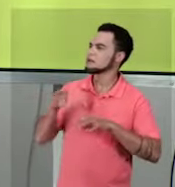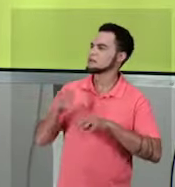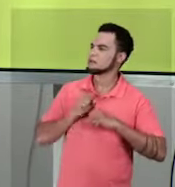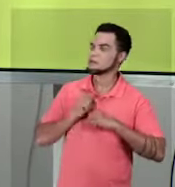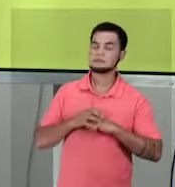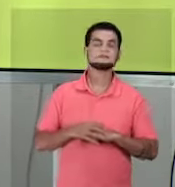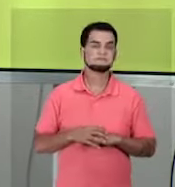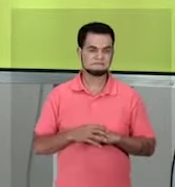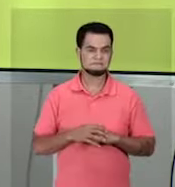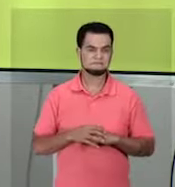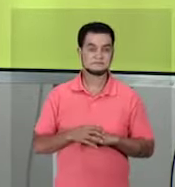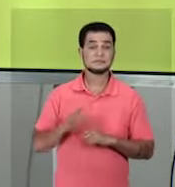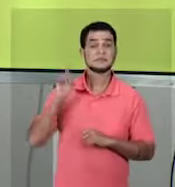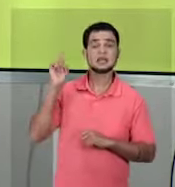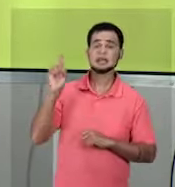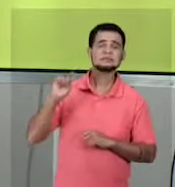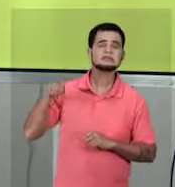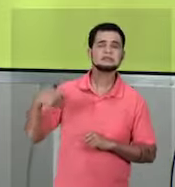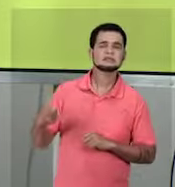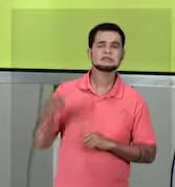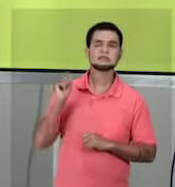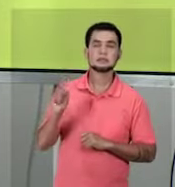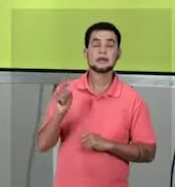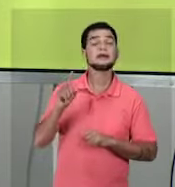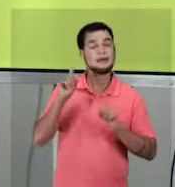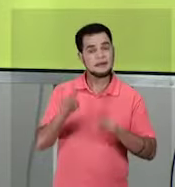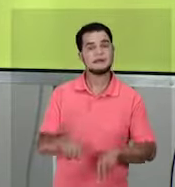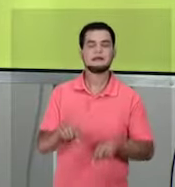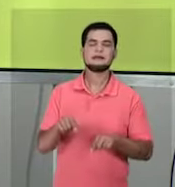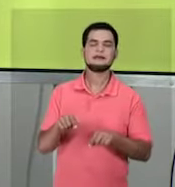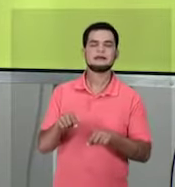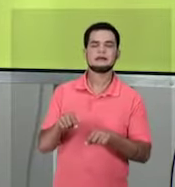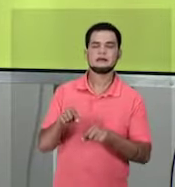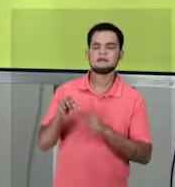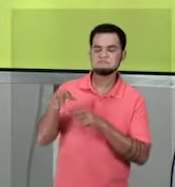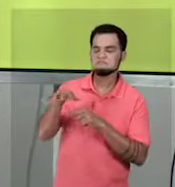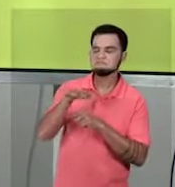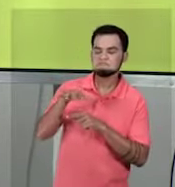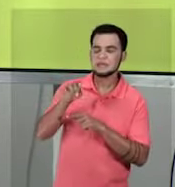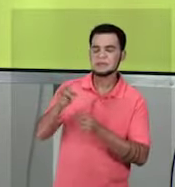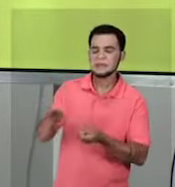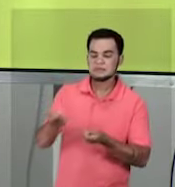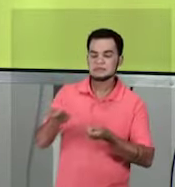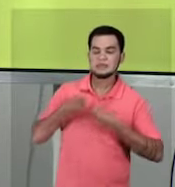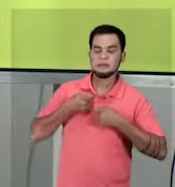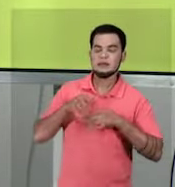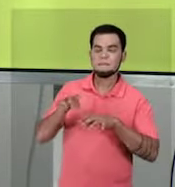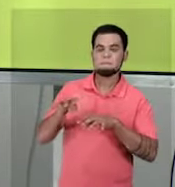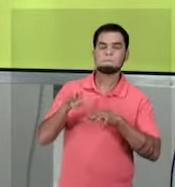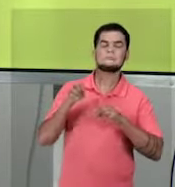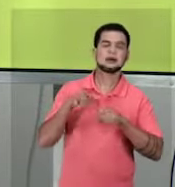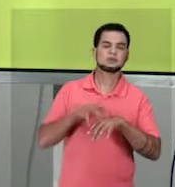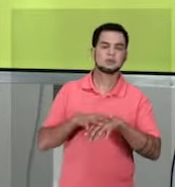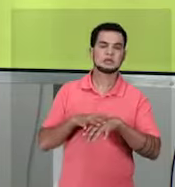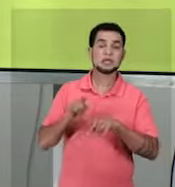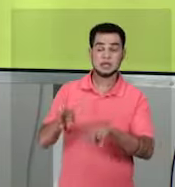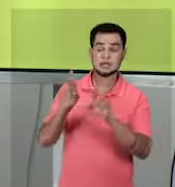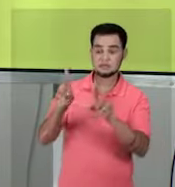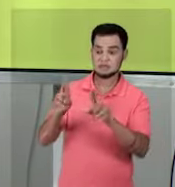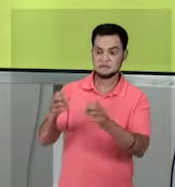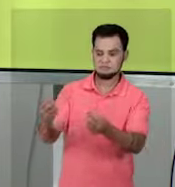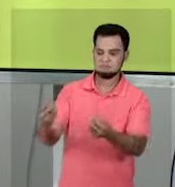etiológico ou patogênico é aquele que nos causa determinada doença. Ele é responsável por causar doenças